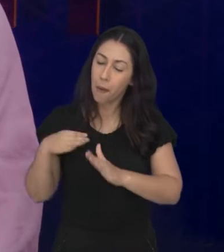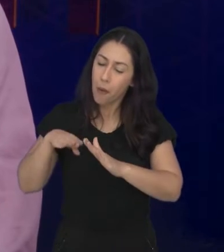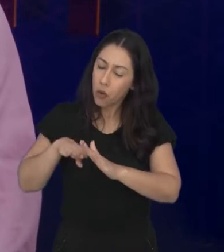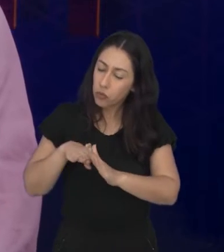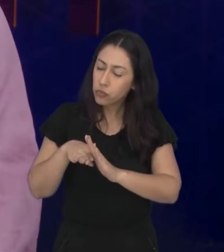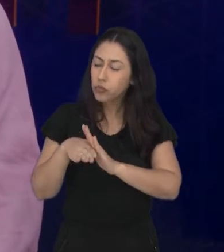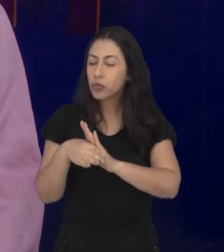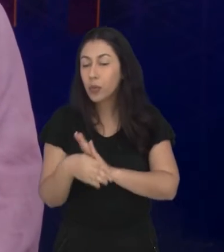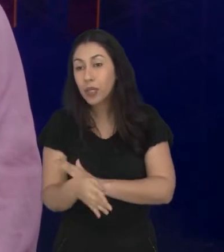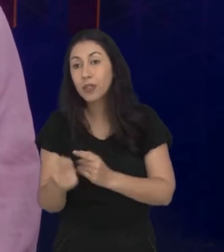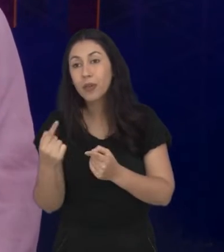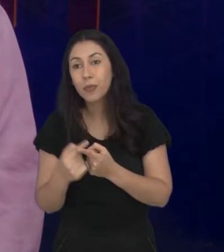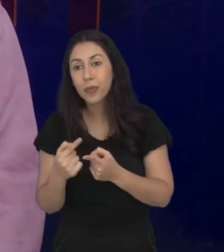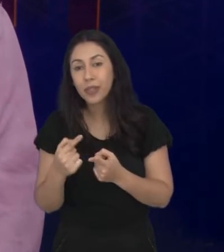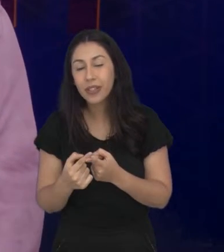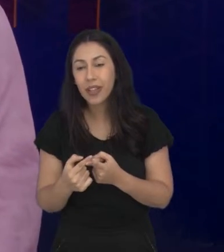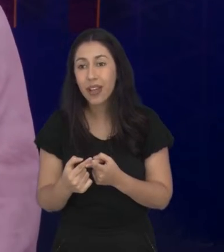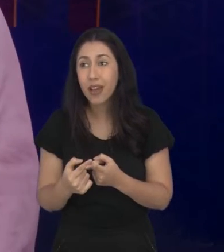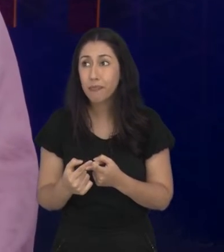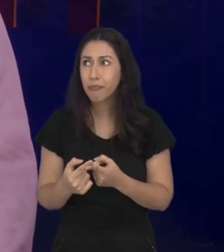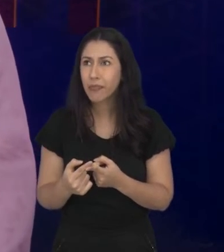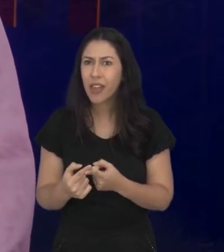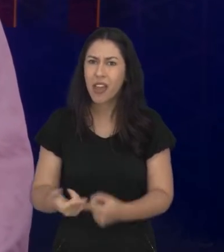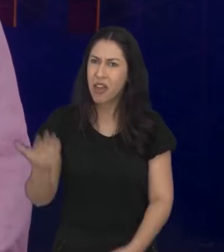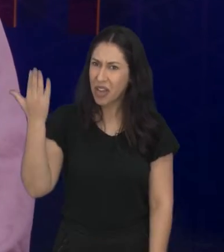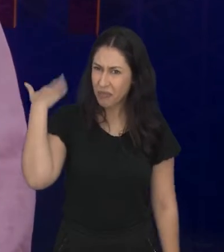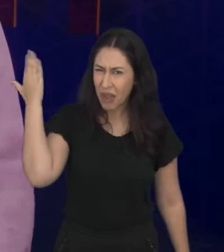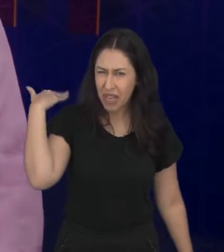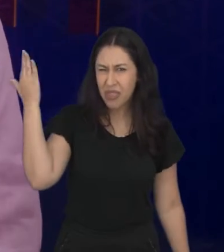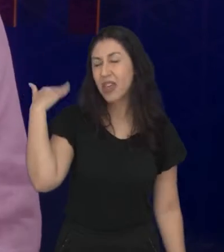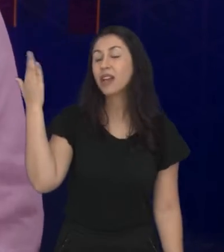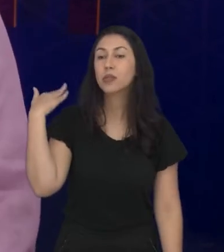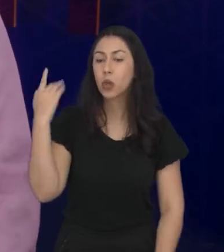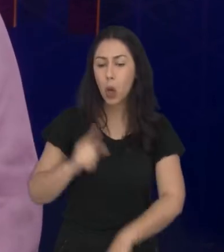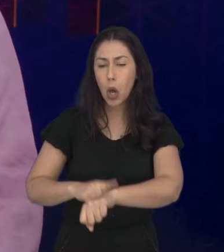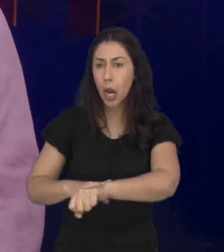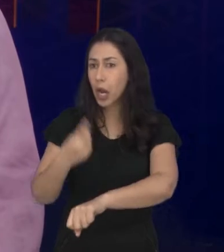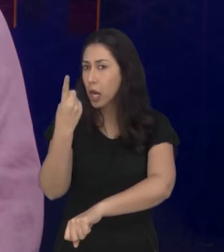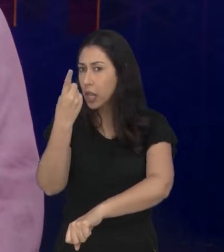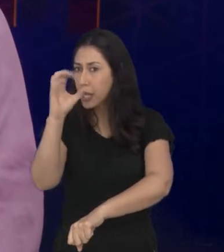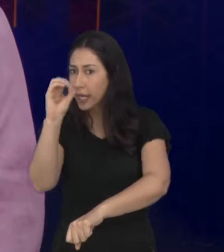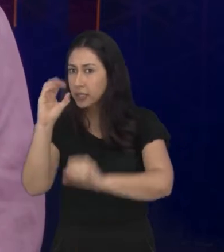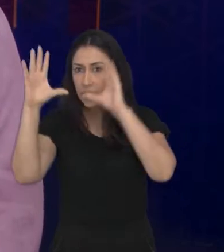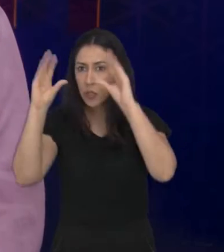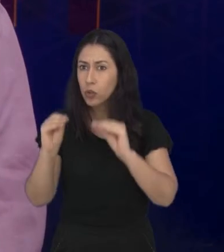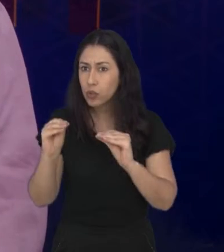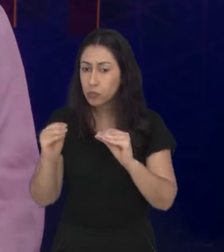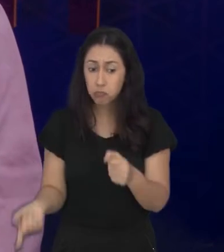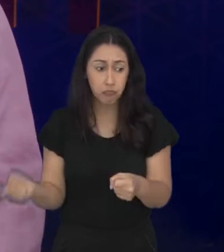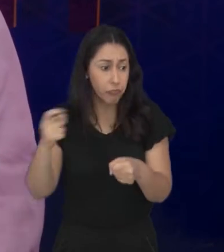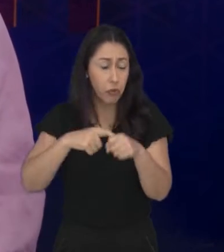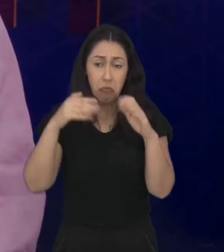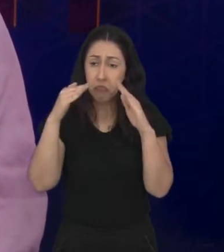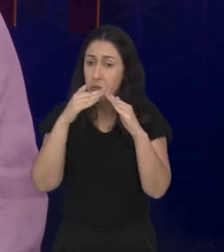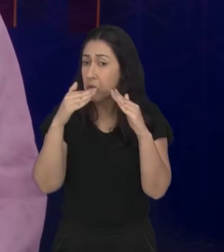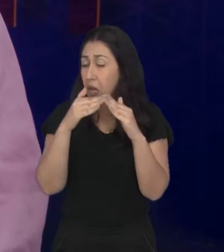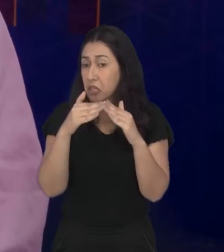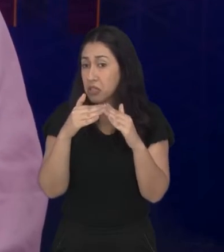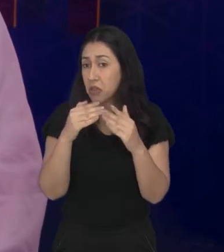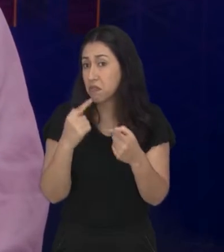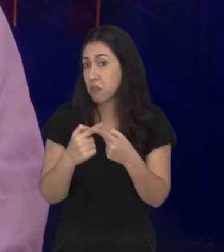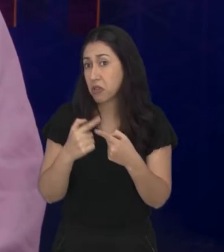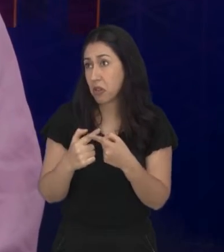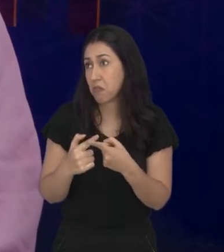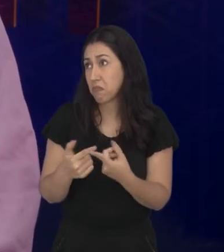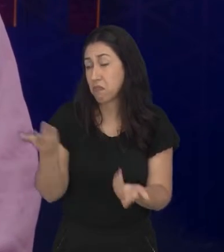a Terra acontece muito à noite, né? Antes dava 10 horas da noite e todo mundo voltava para casa, né? Tipo,